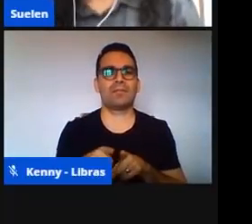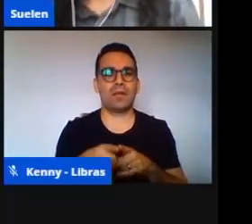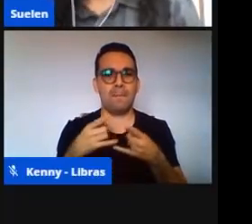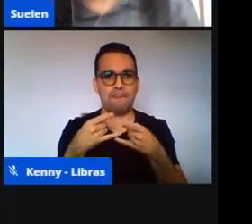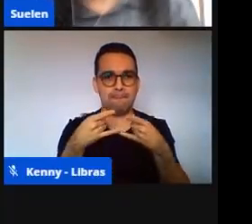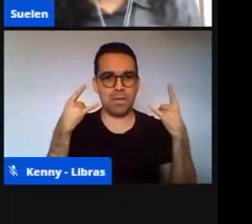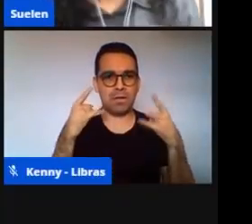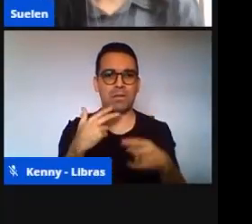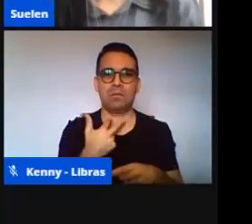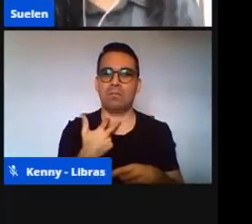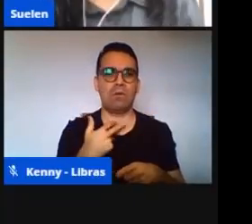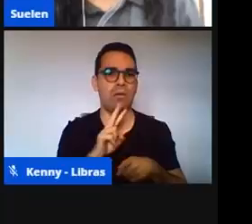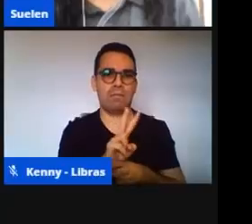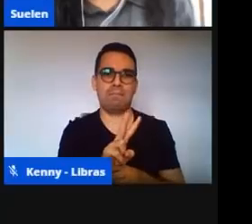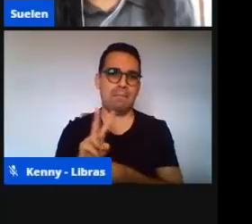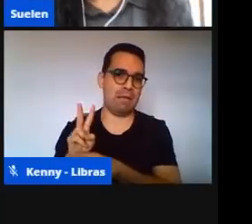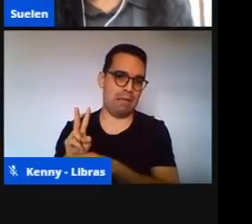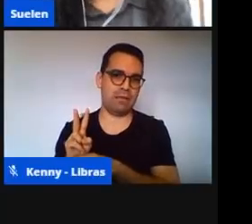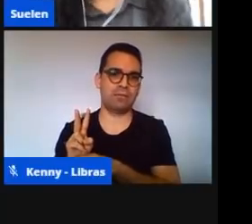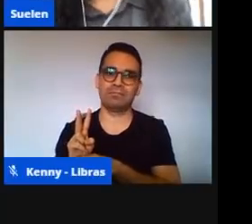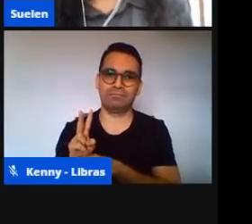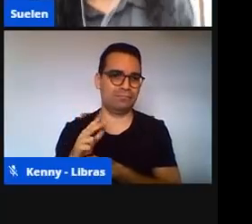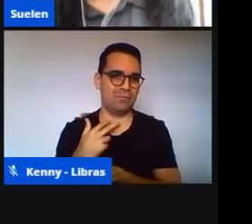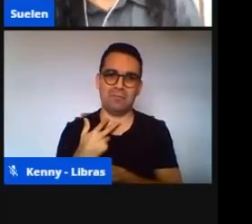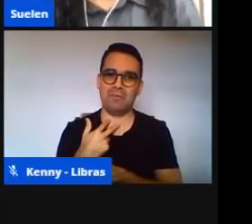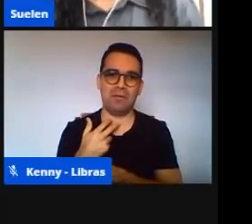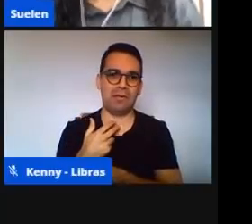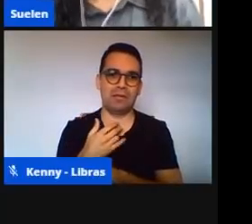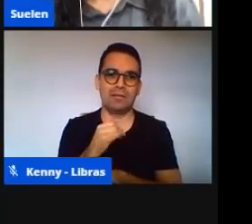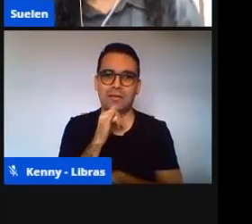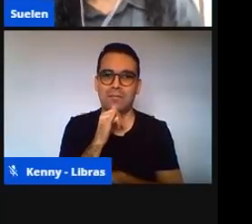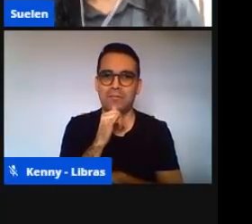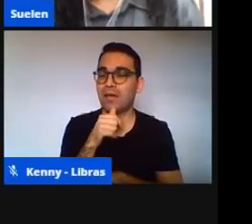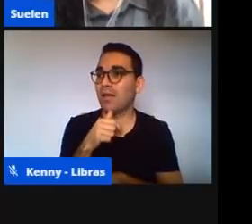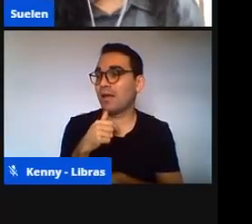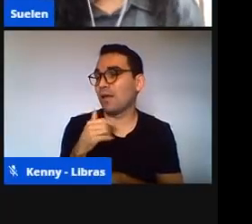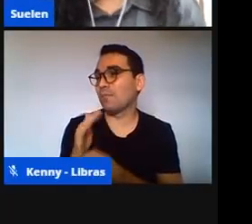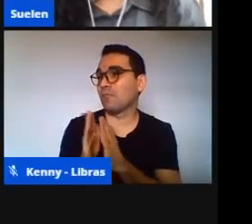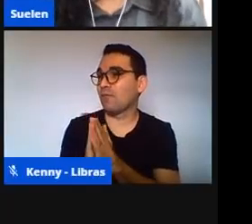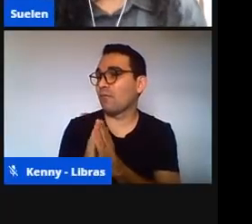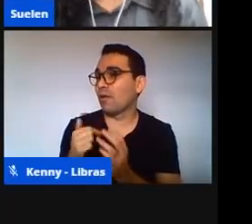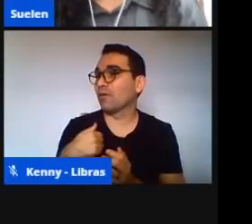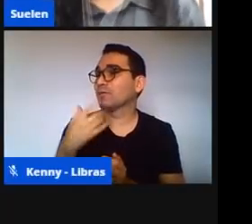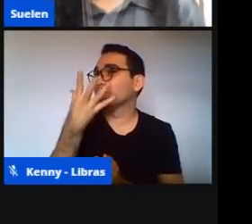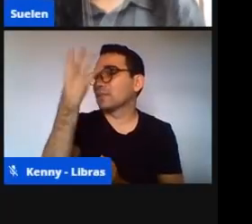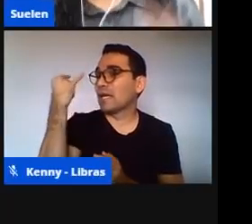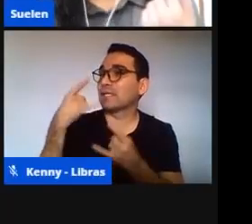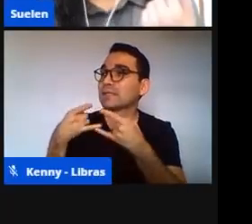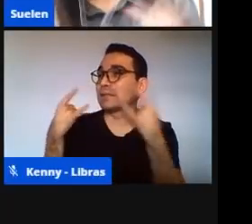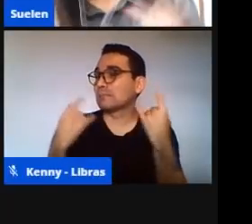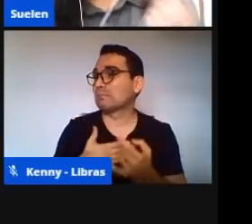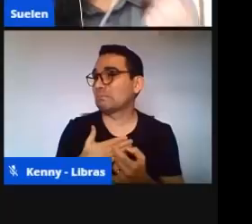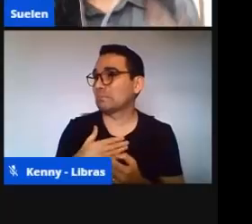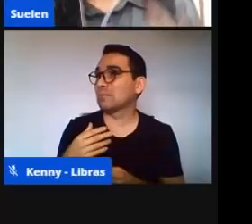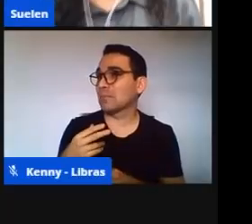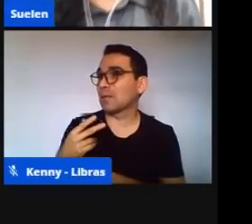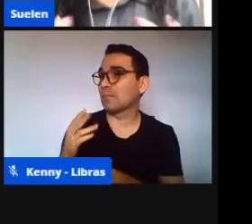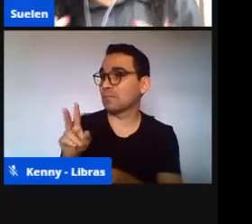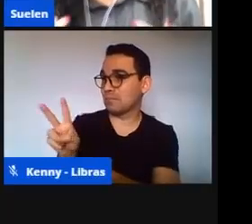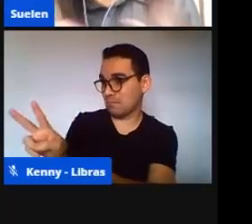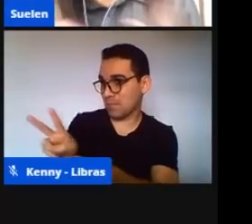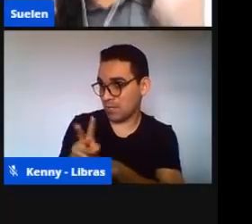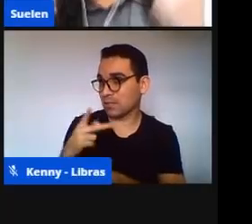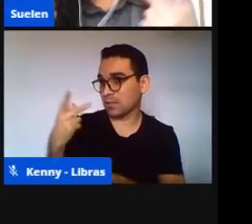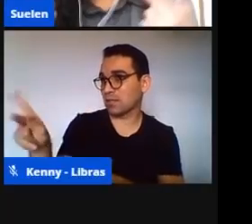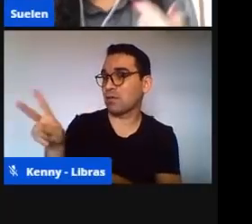que utilizar, cada um com a sua própria máscara, bem ajustada ao rosto, sem espaços,